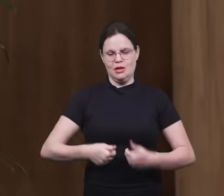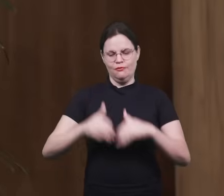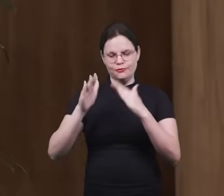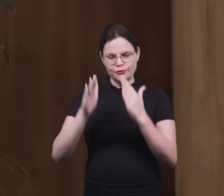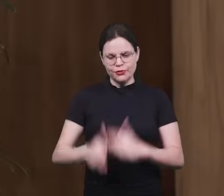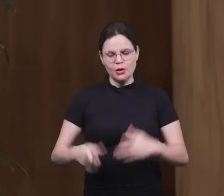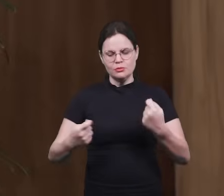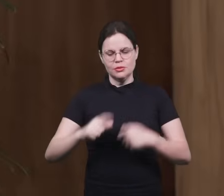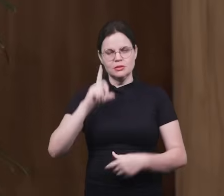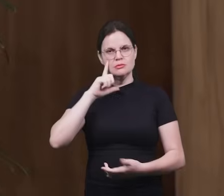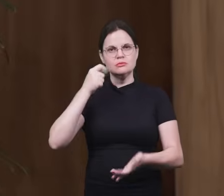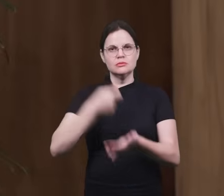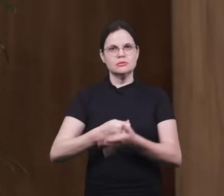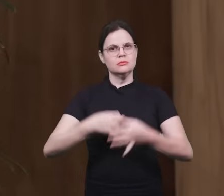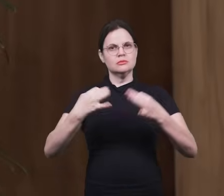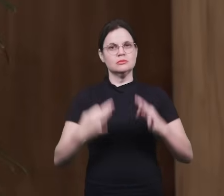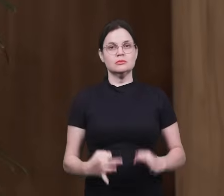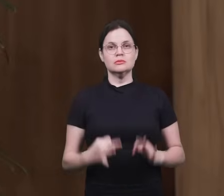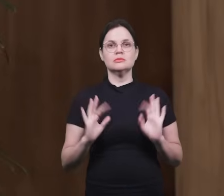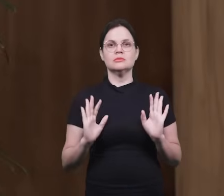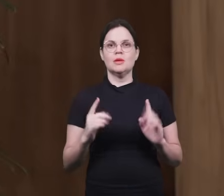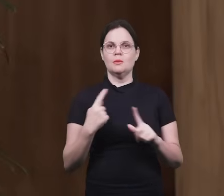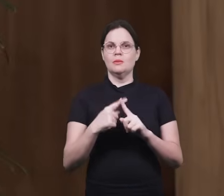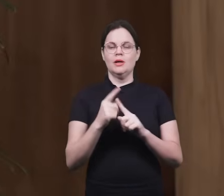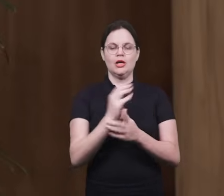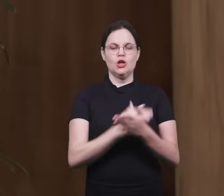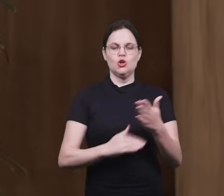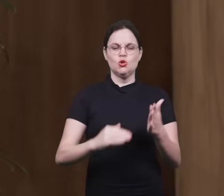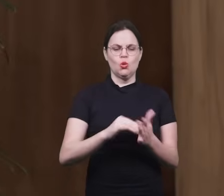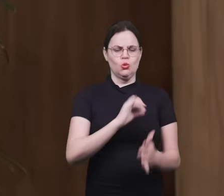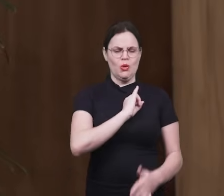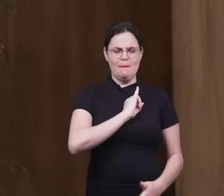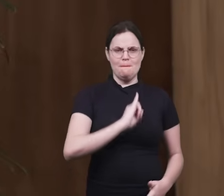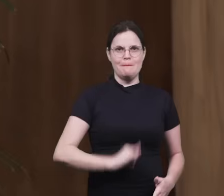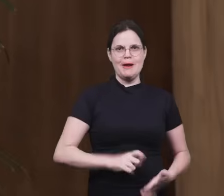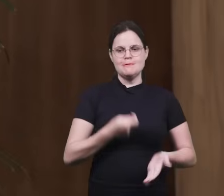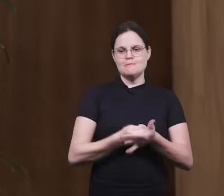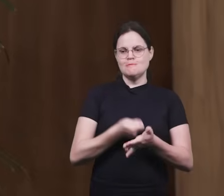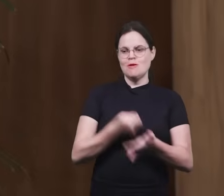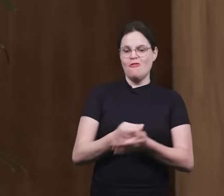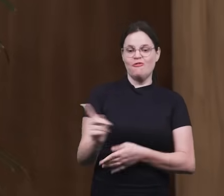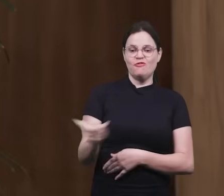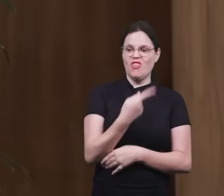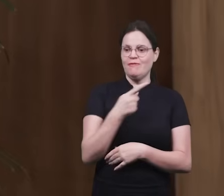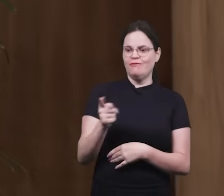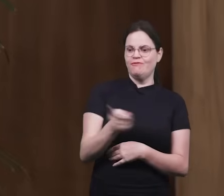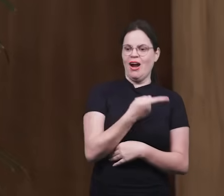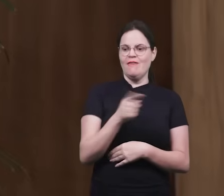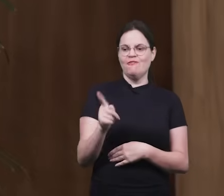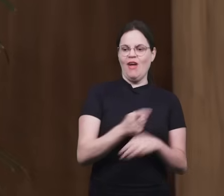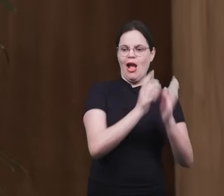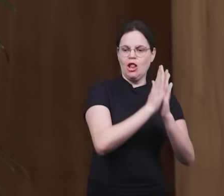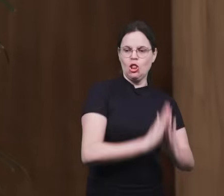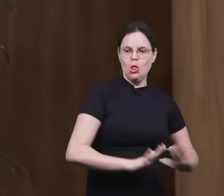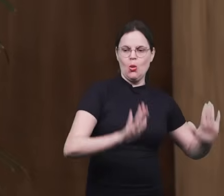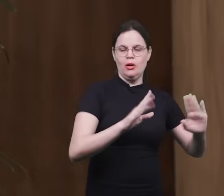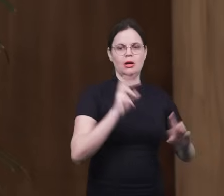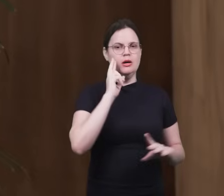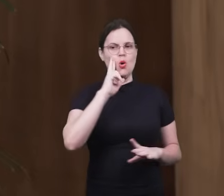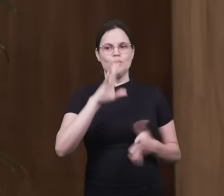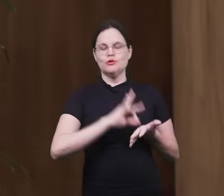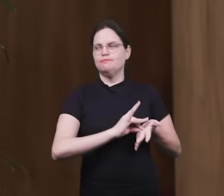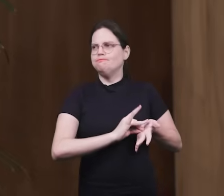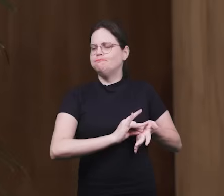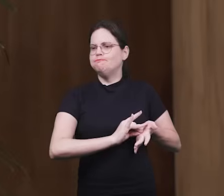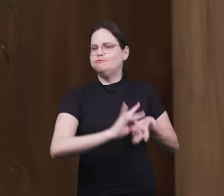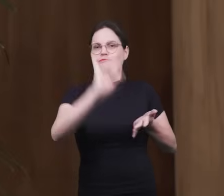E ali, enquanto todo o império forçava uma adoração que aborrecia ao Senhor,